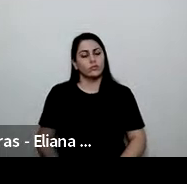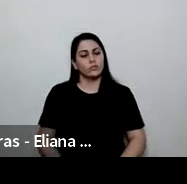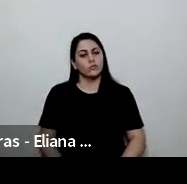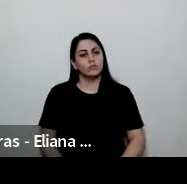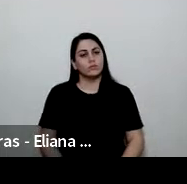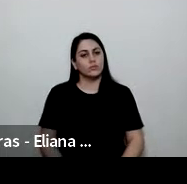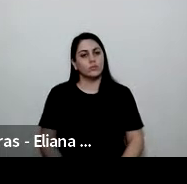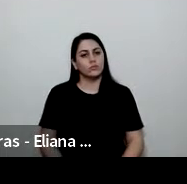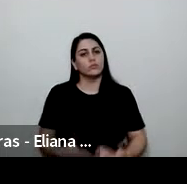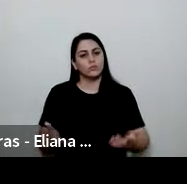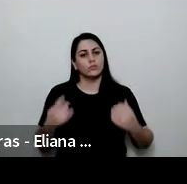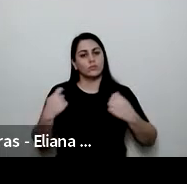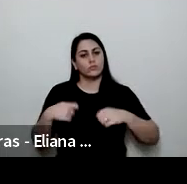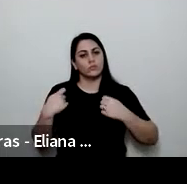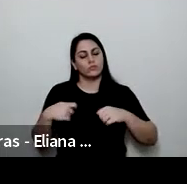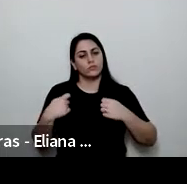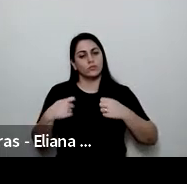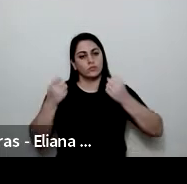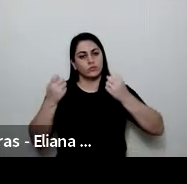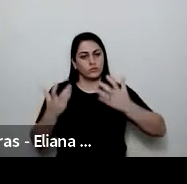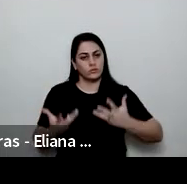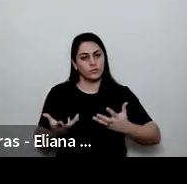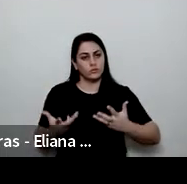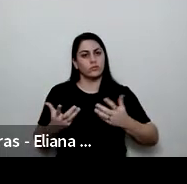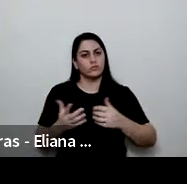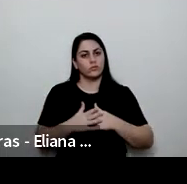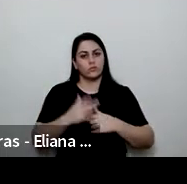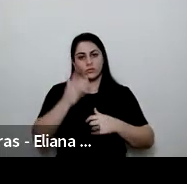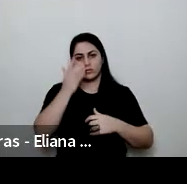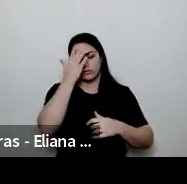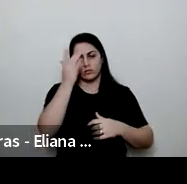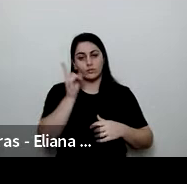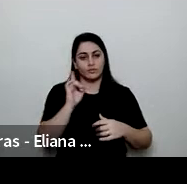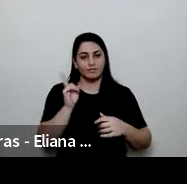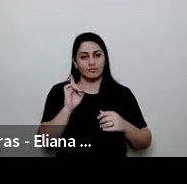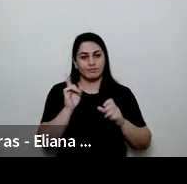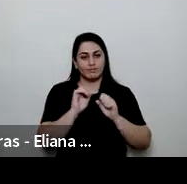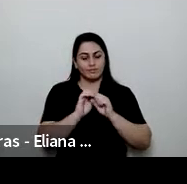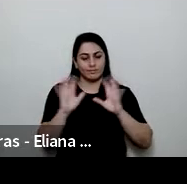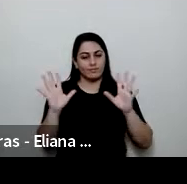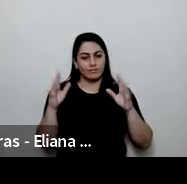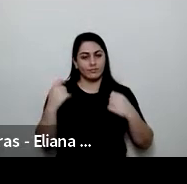eu preciso fazer alguns esclarecimentos esse caso não é fácil